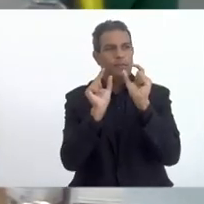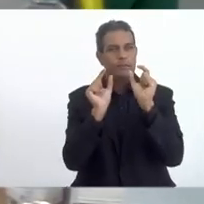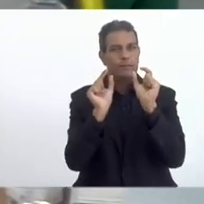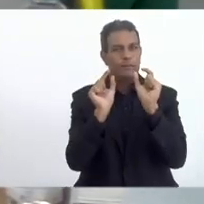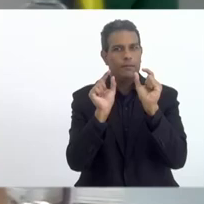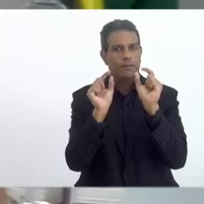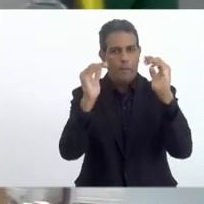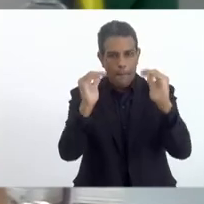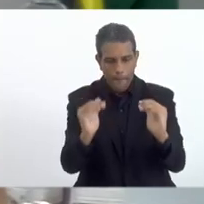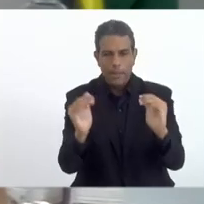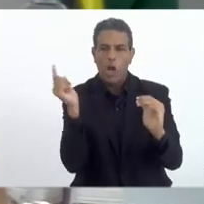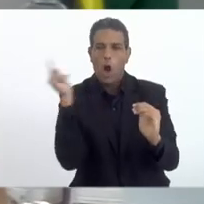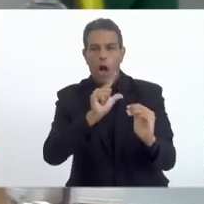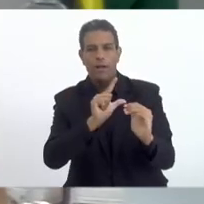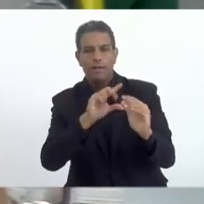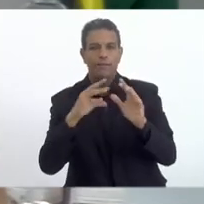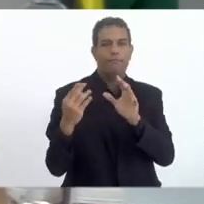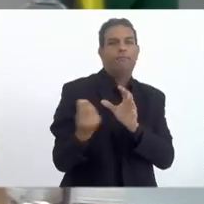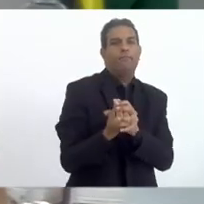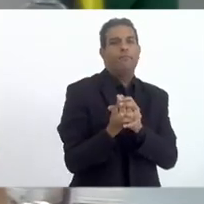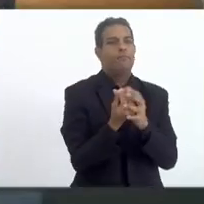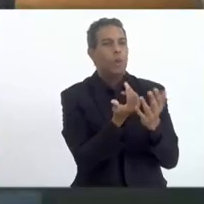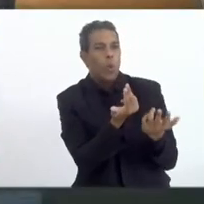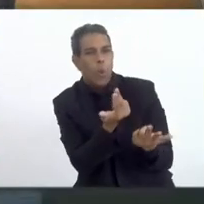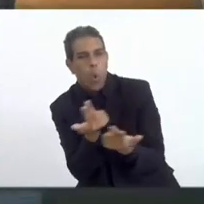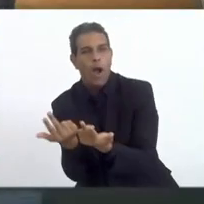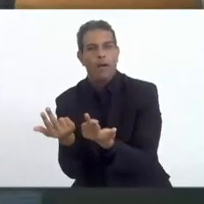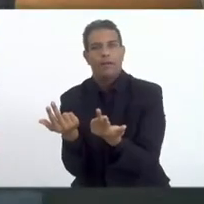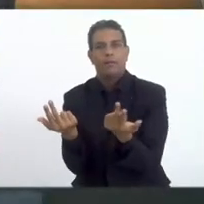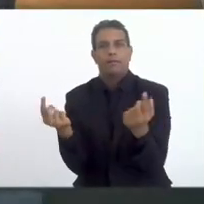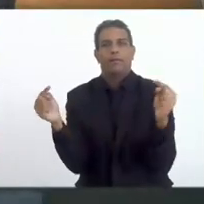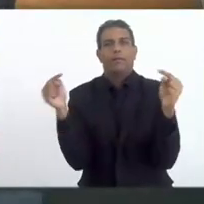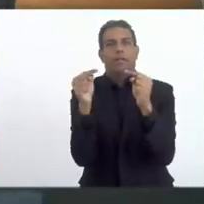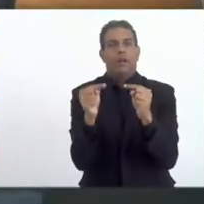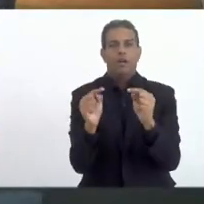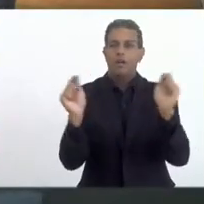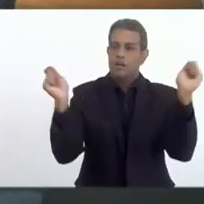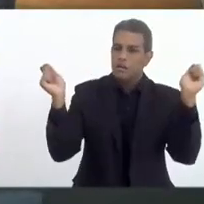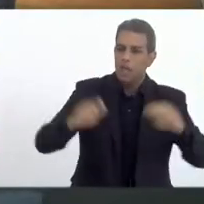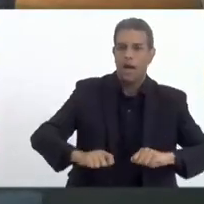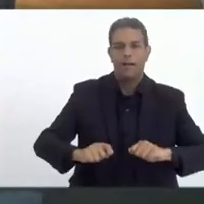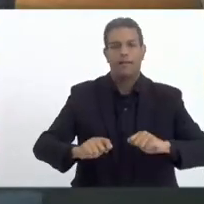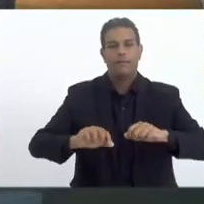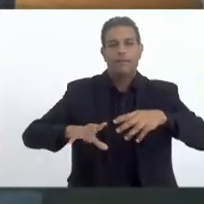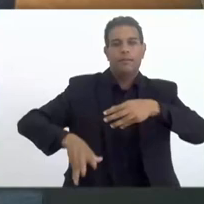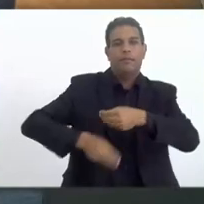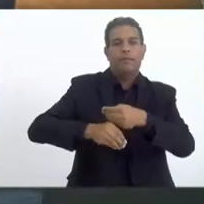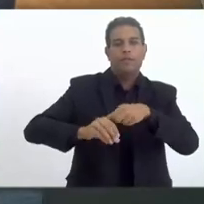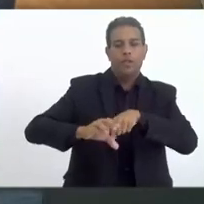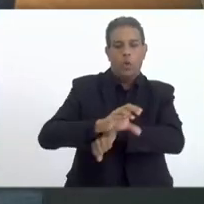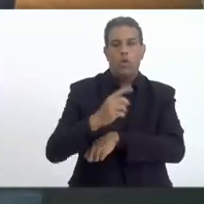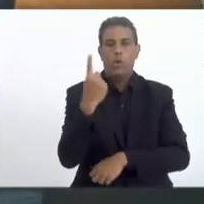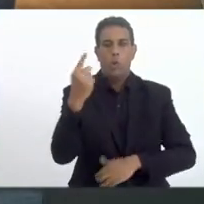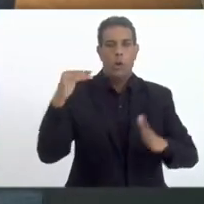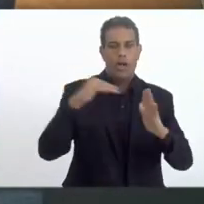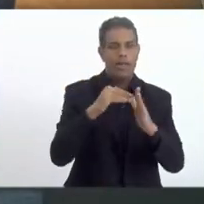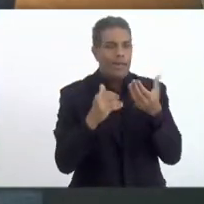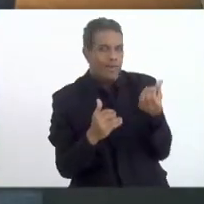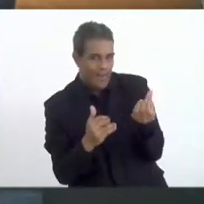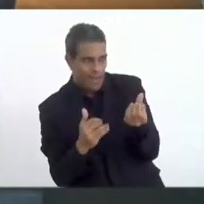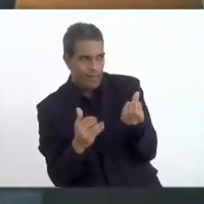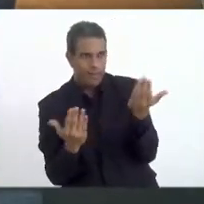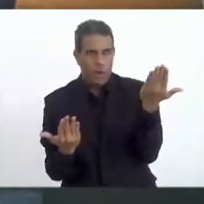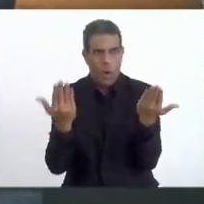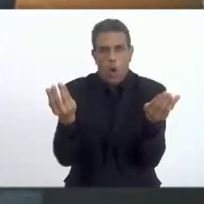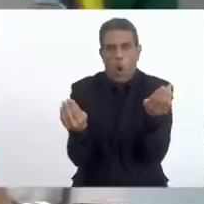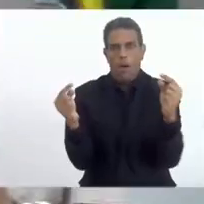têm que ser absolutamente iguais, né? E, evidentemente, essas emendas de 1 a 6 é que fazem esse